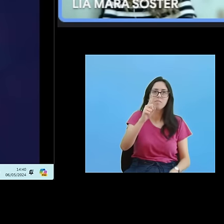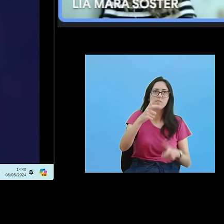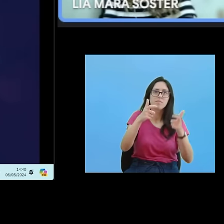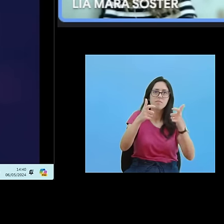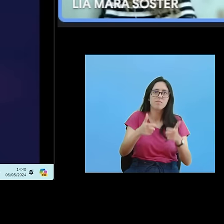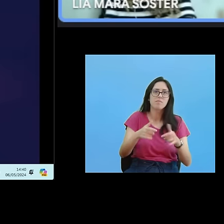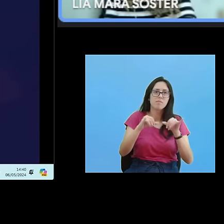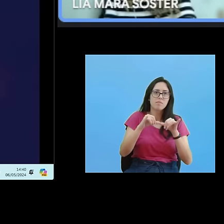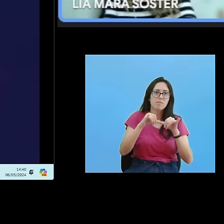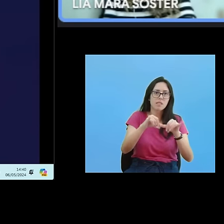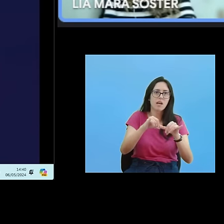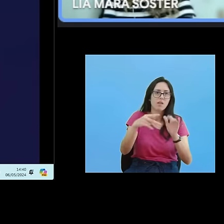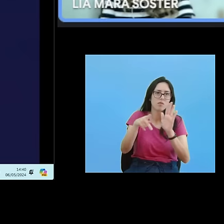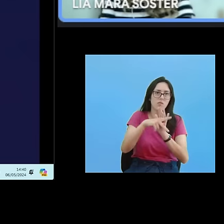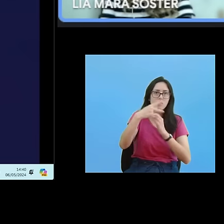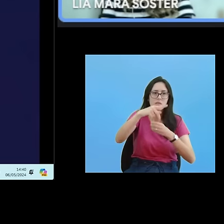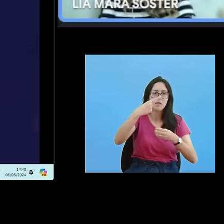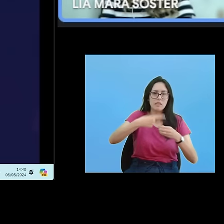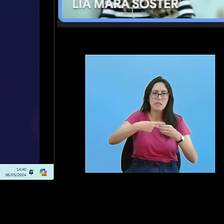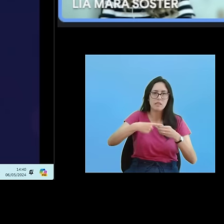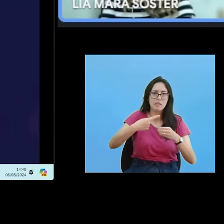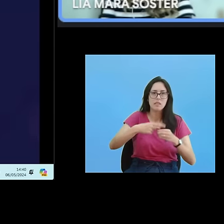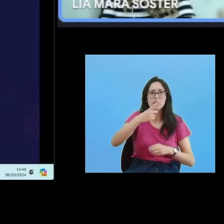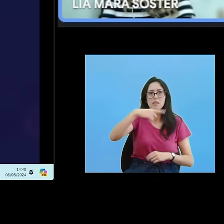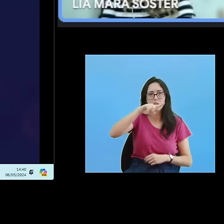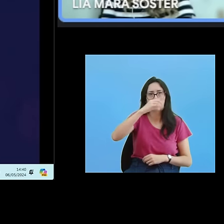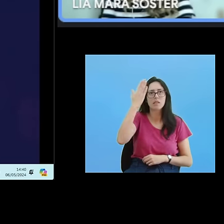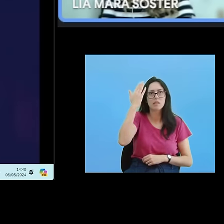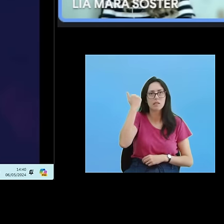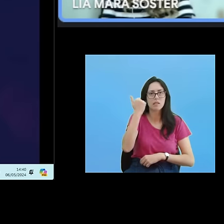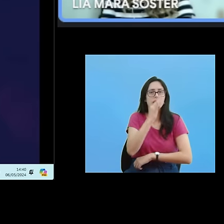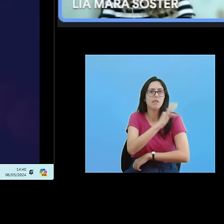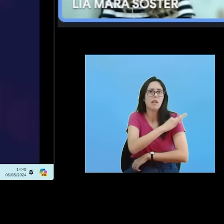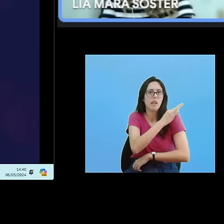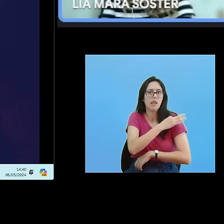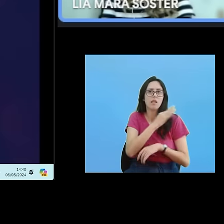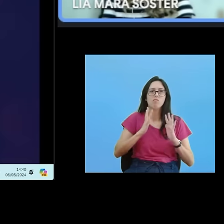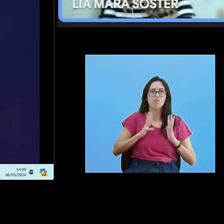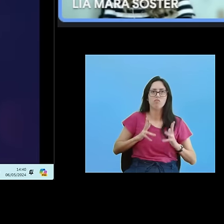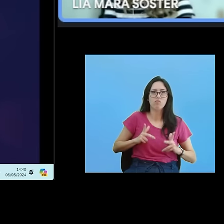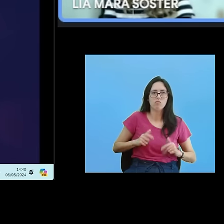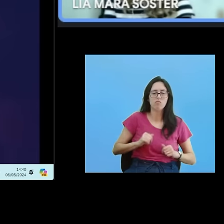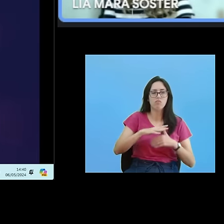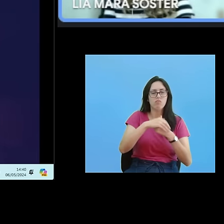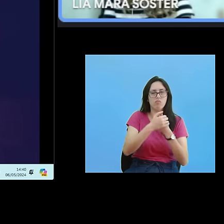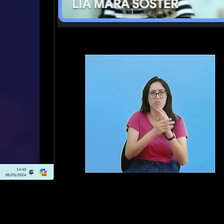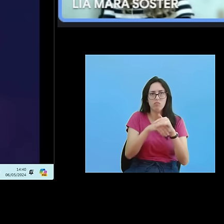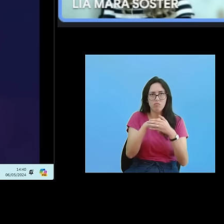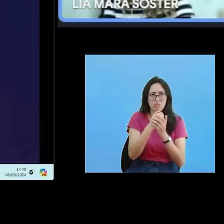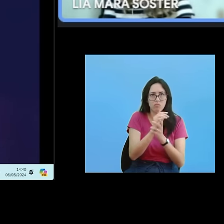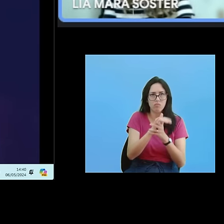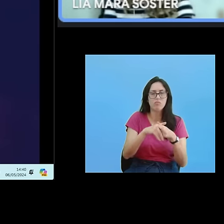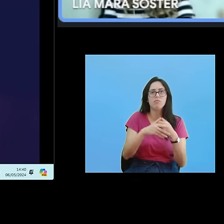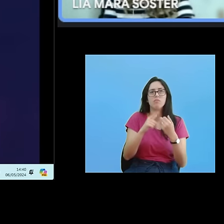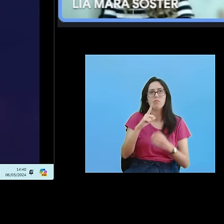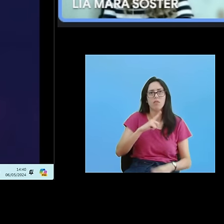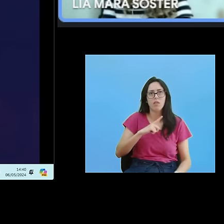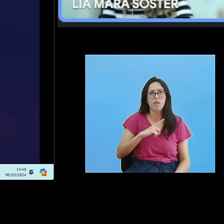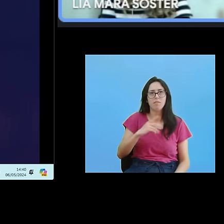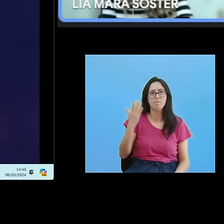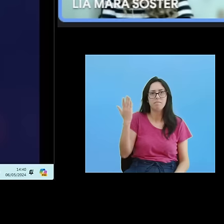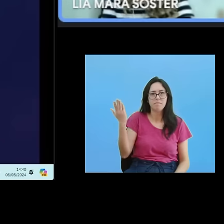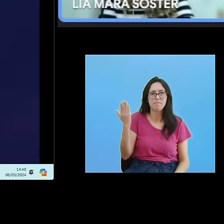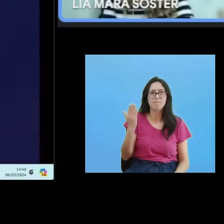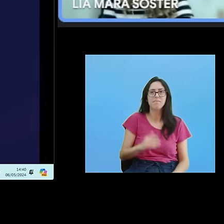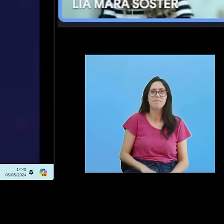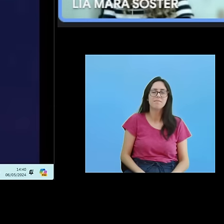da cidade. Eles já estão demonstrando o domínio das técnicas ali de higienização, né? Alguns integrantes lavando as mãos, a Jane, a